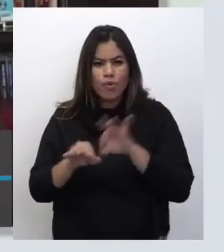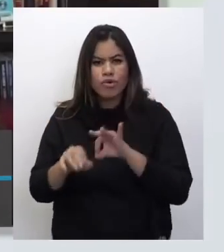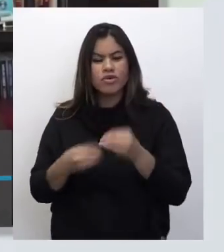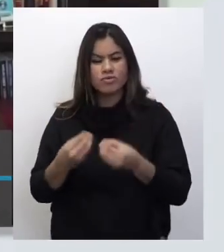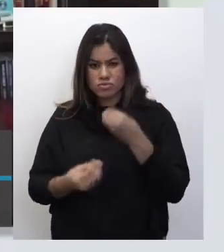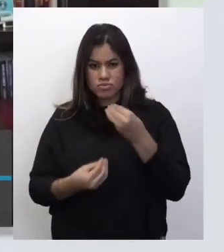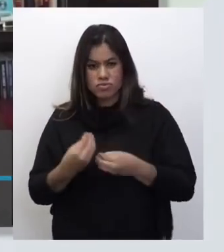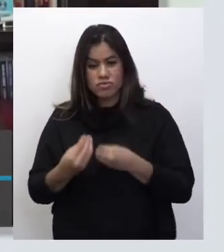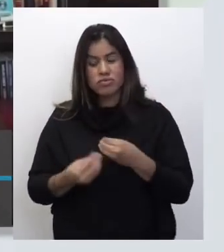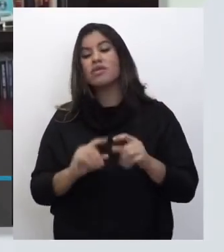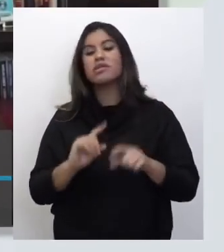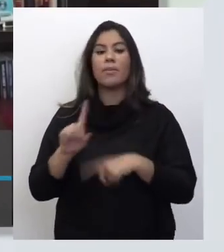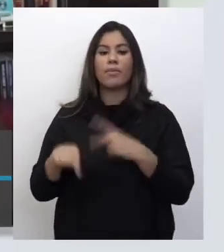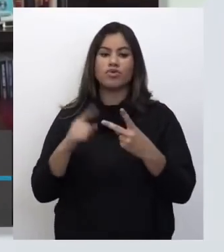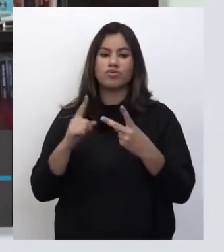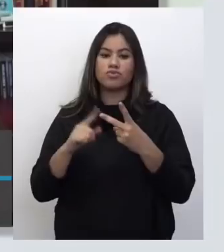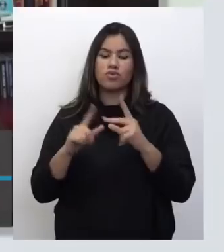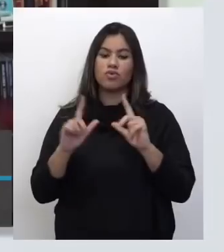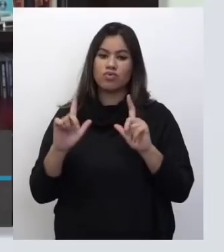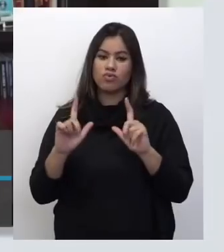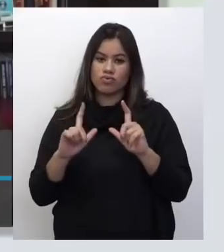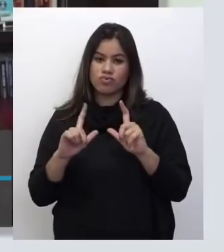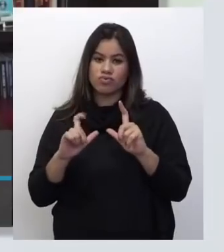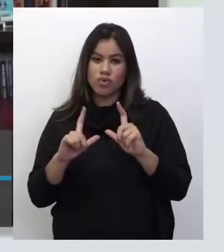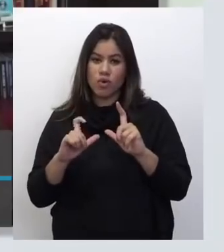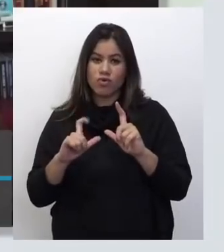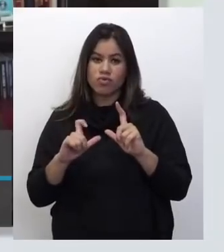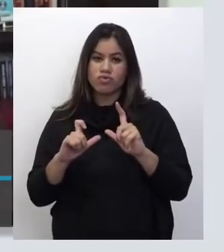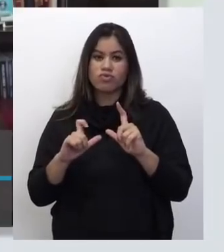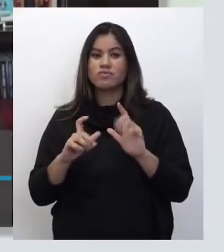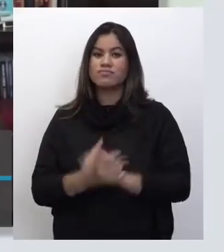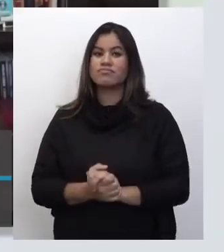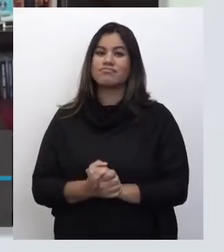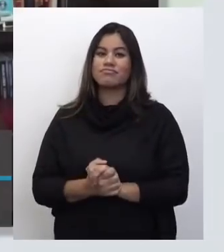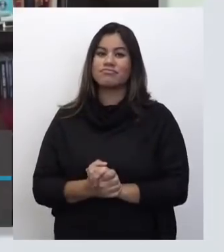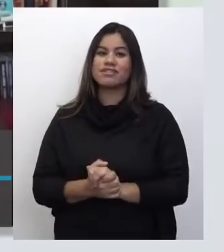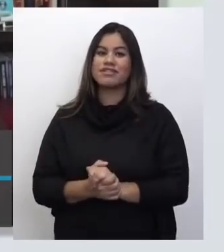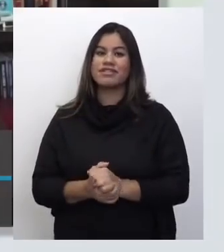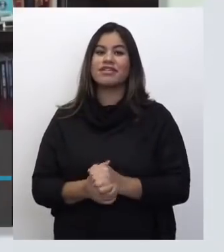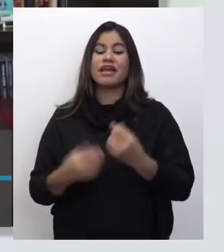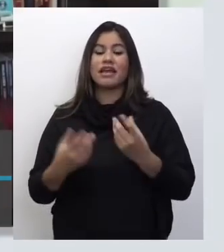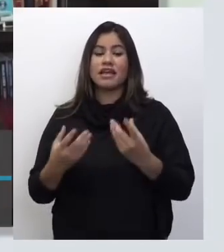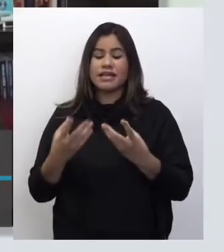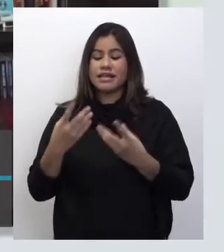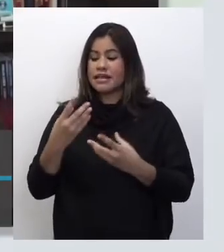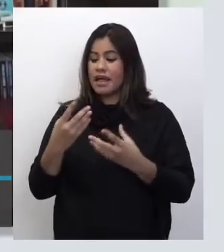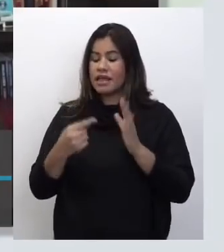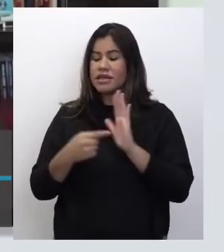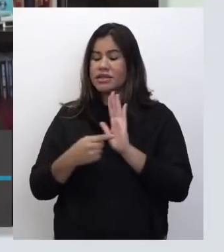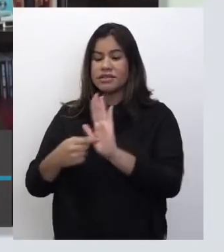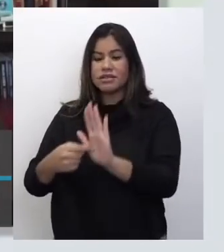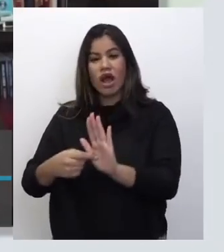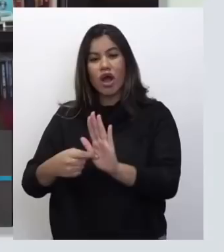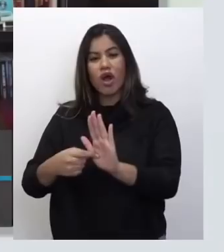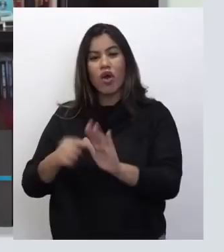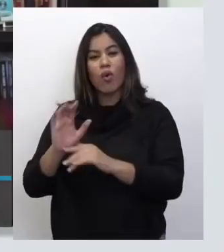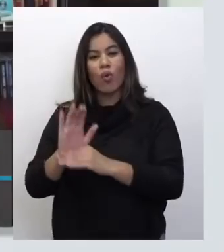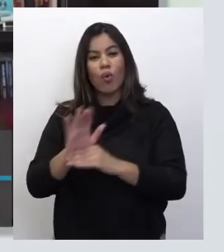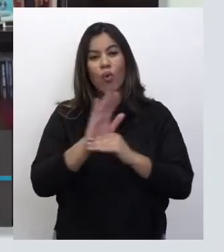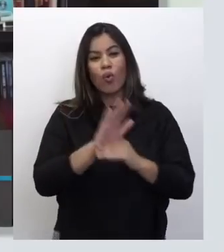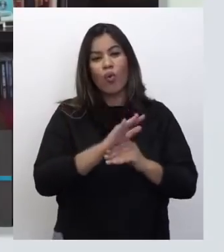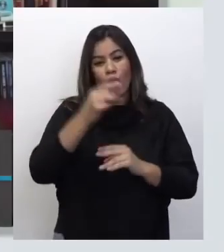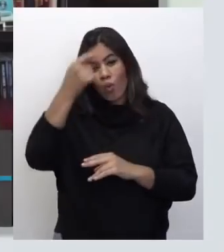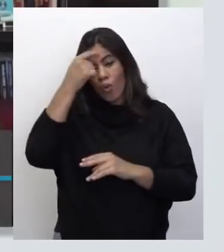2 fotógrafos muito bacanas que procuram sensibilizar as pessoas quanto às desigualdades encontradas em diversas